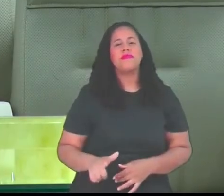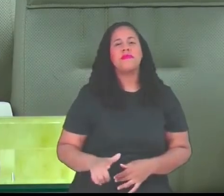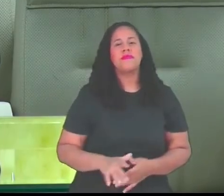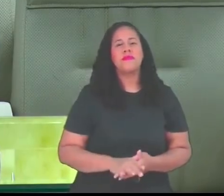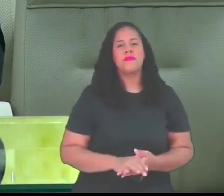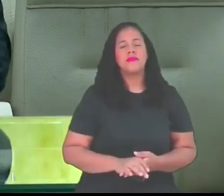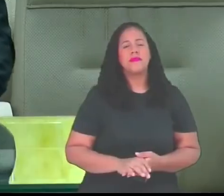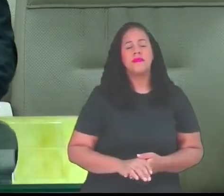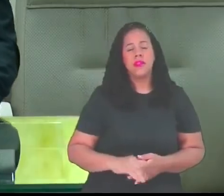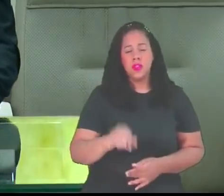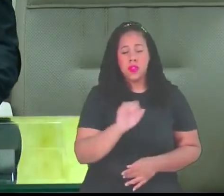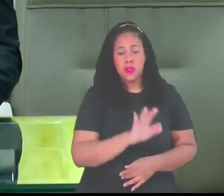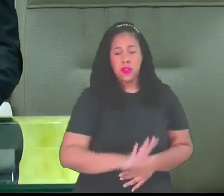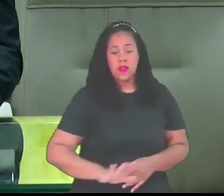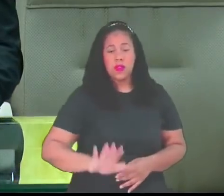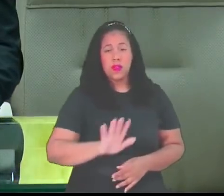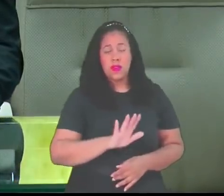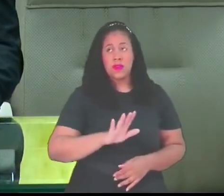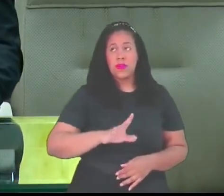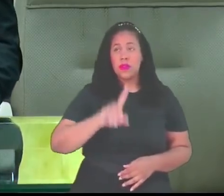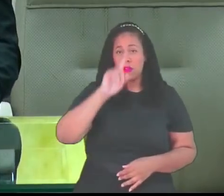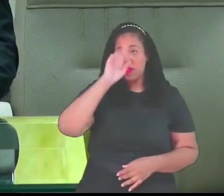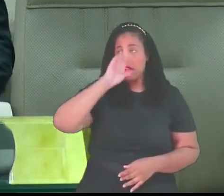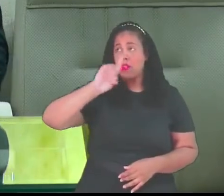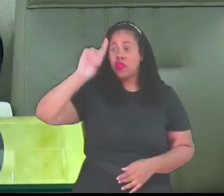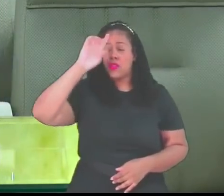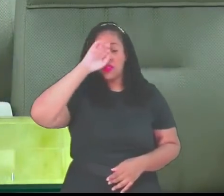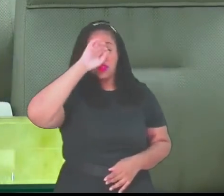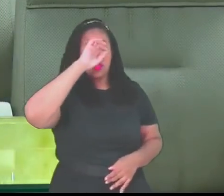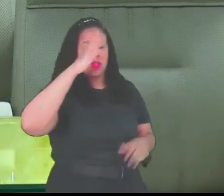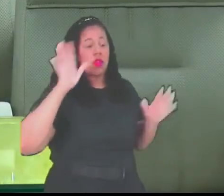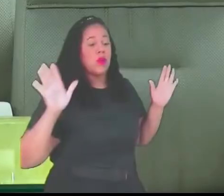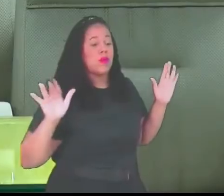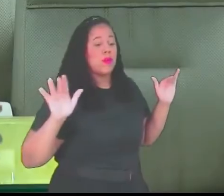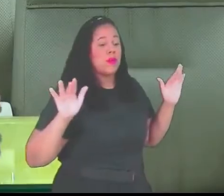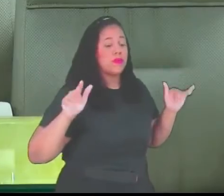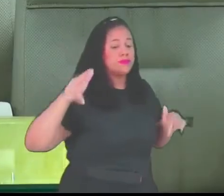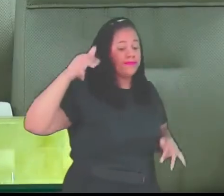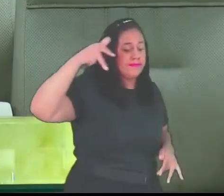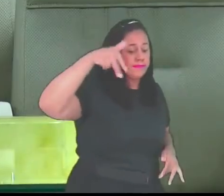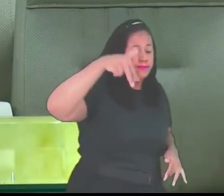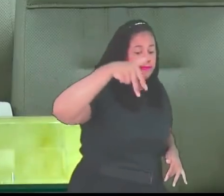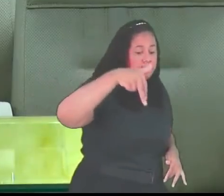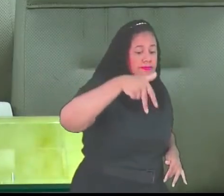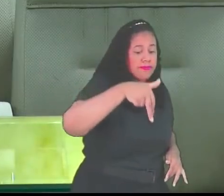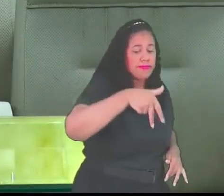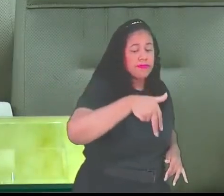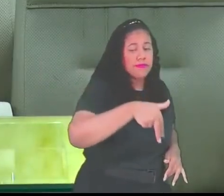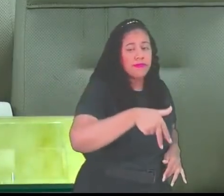Deus mandou um anjo descer e feriu quantas pessoas?